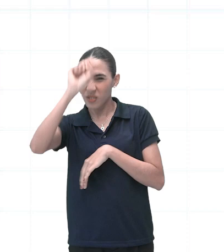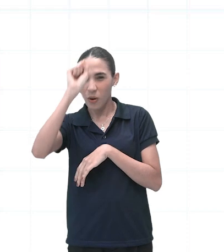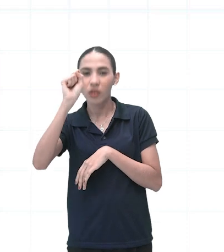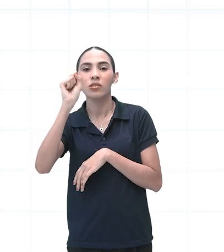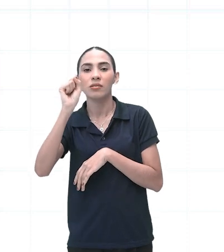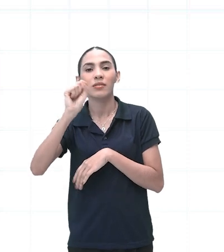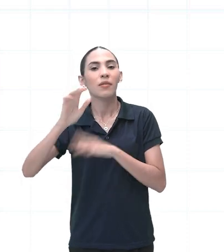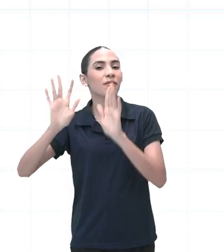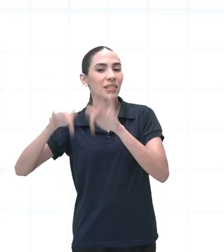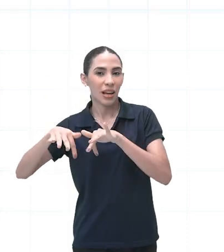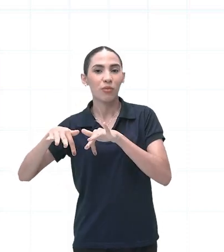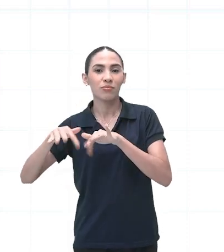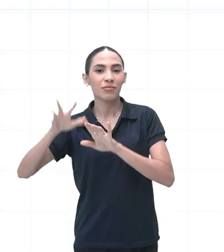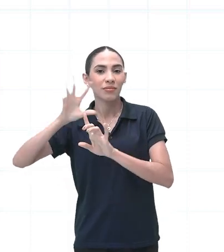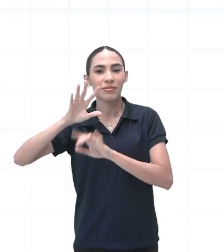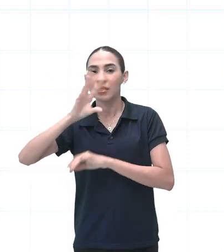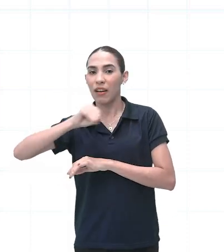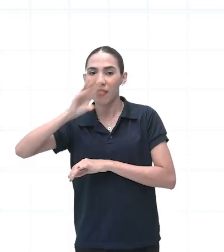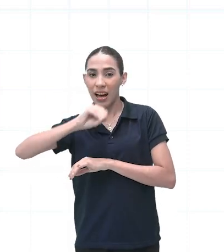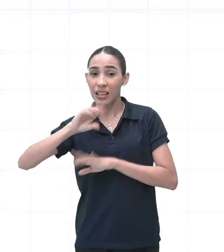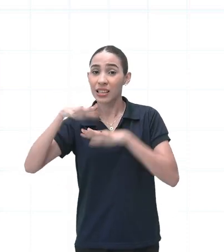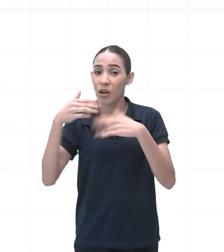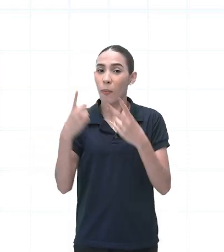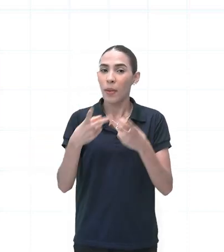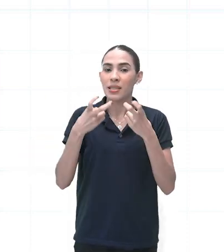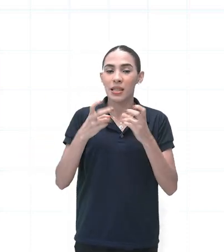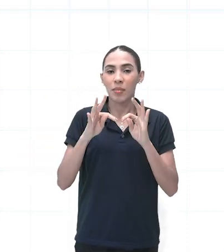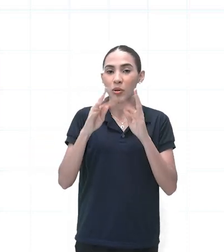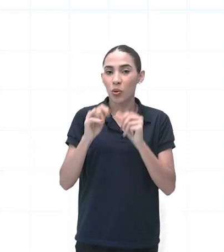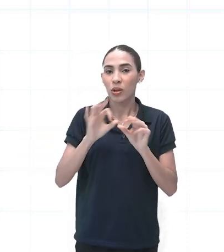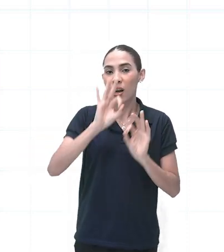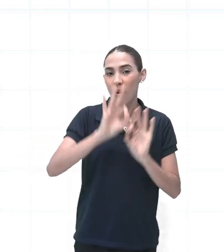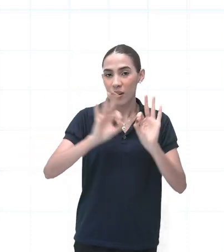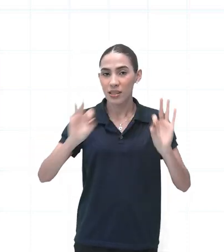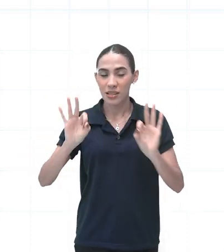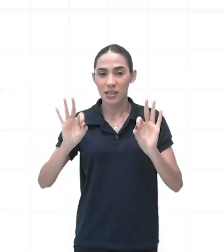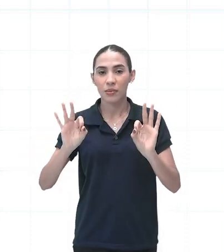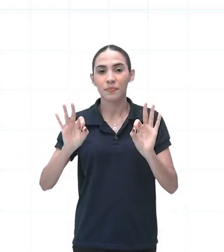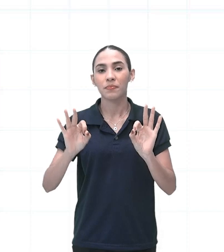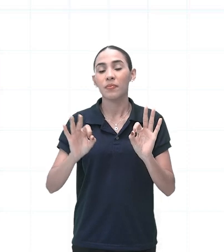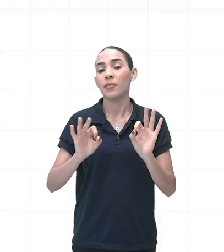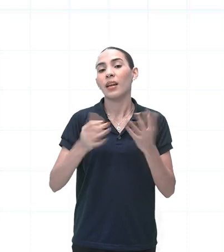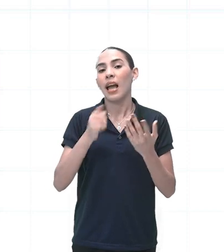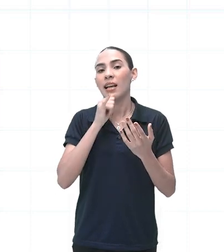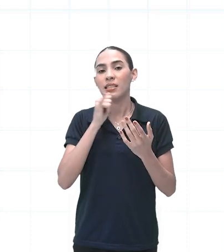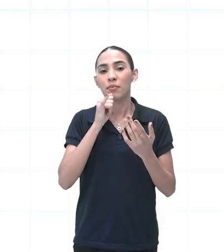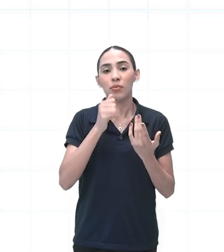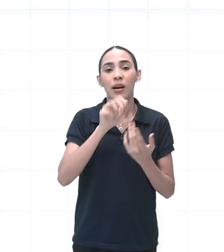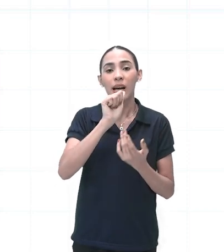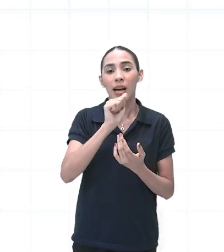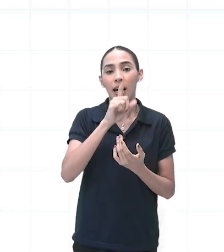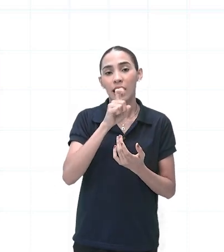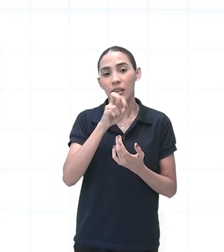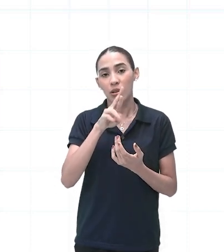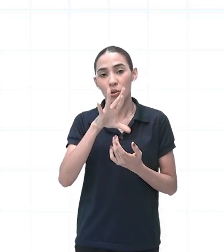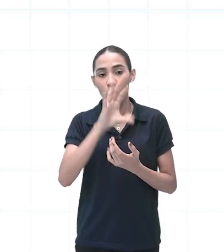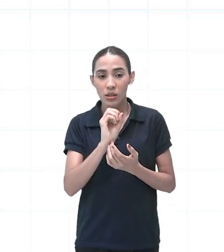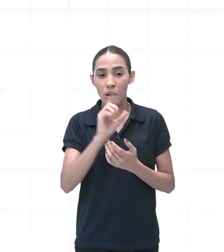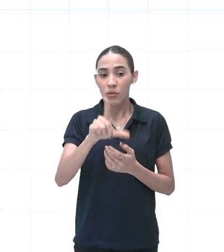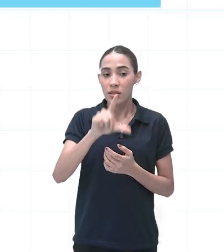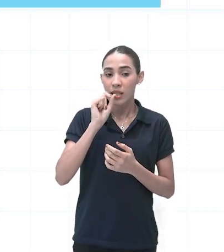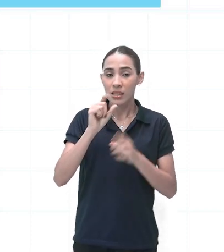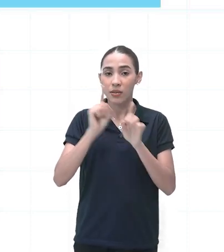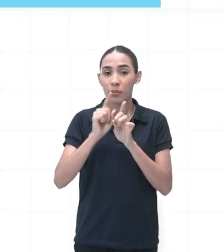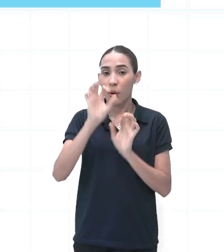impactante, o mais forte possível para o final. Percebe que toda essa organização da adoção, seleção e organização, isso nós chamamos